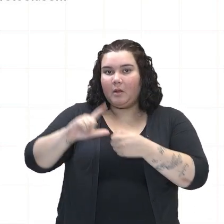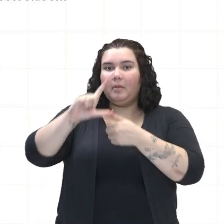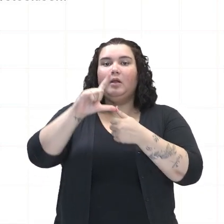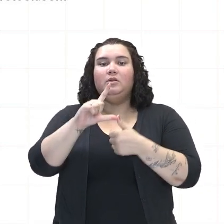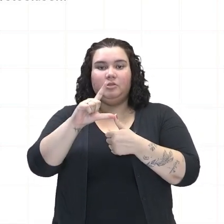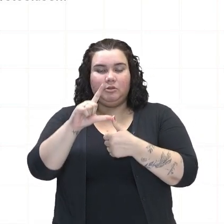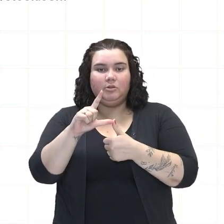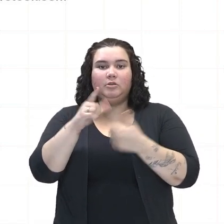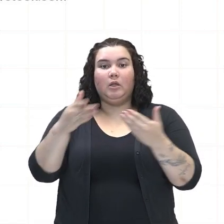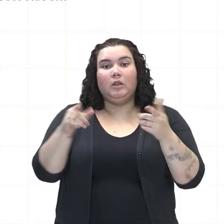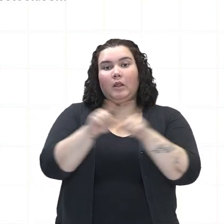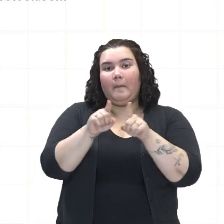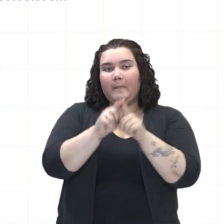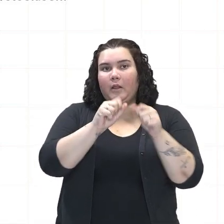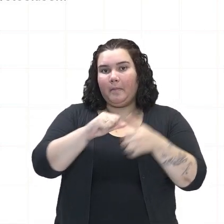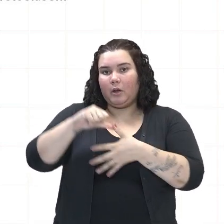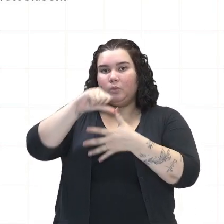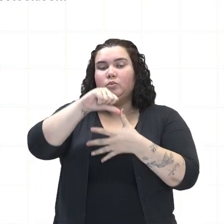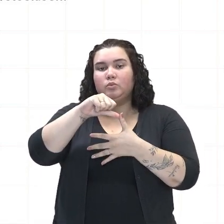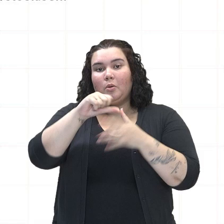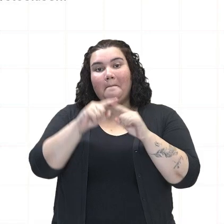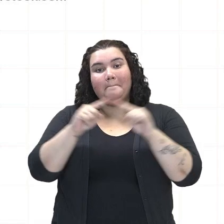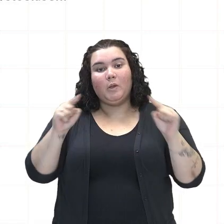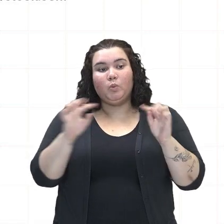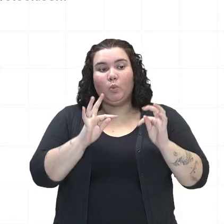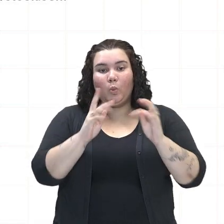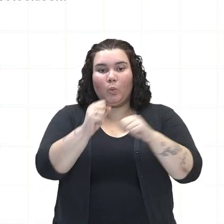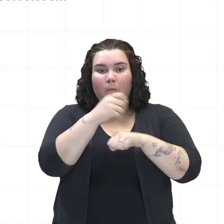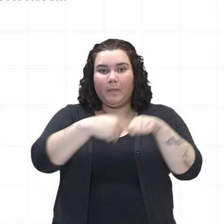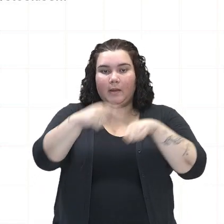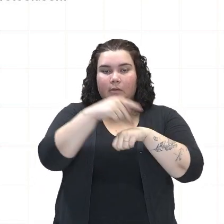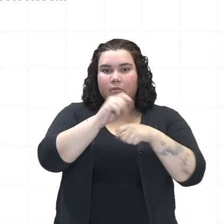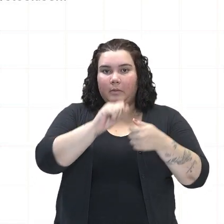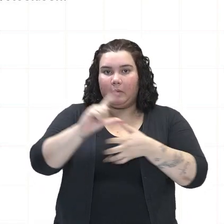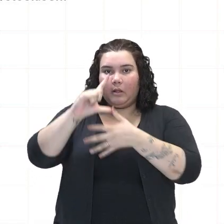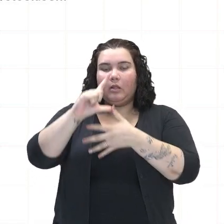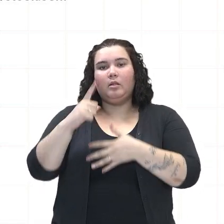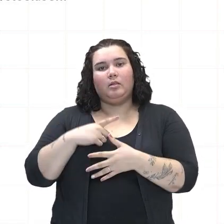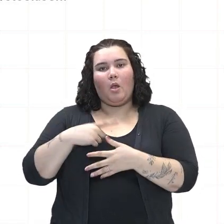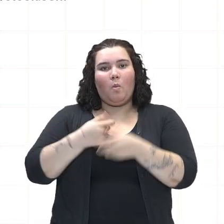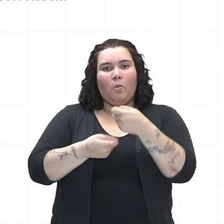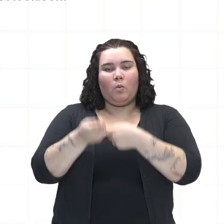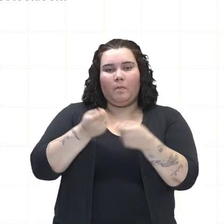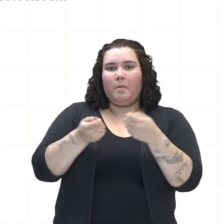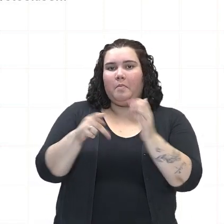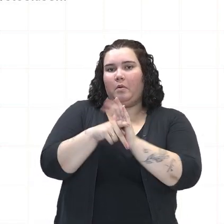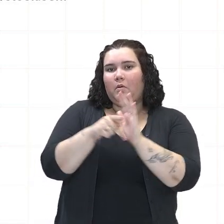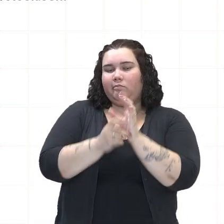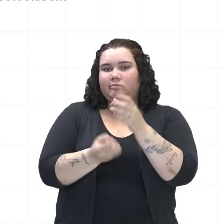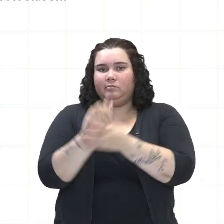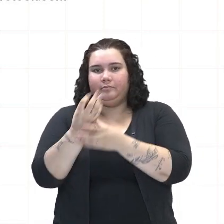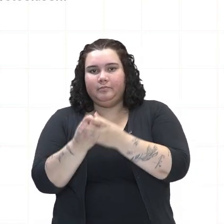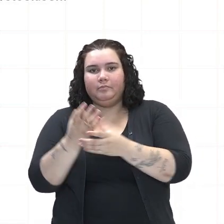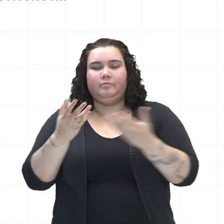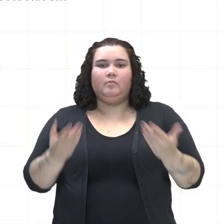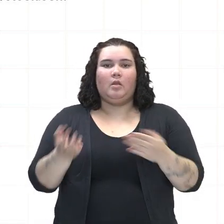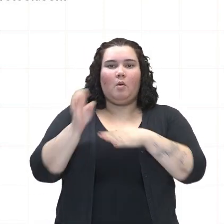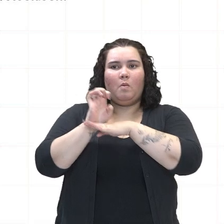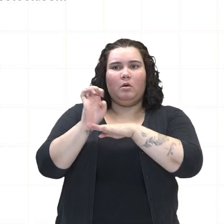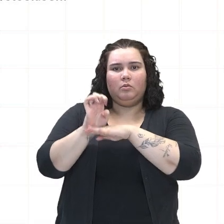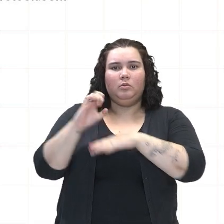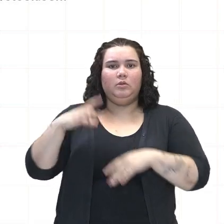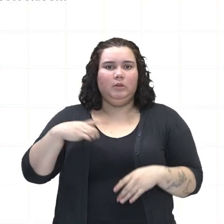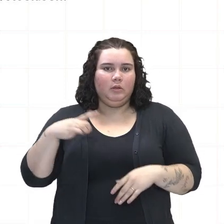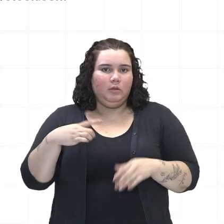do Sul também, mas todos os países da América Latina possuem produção econômica. O Equador possui, né, a gente nem falou muito